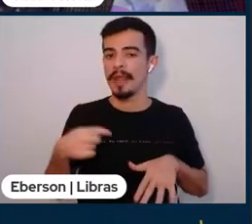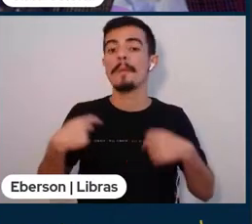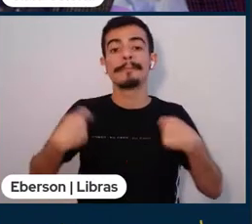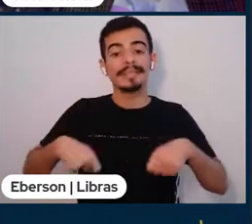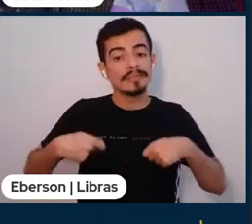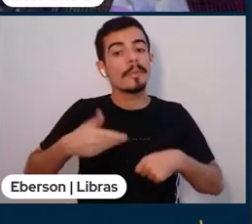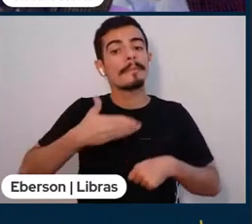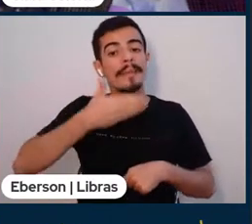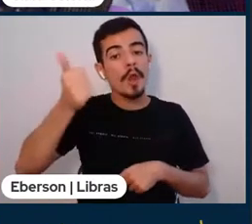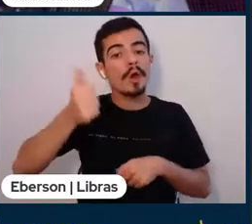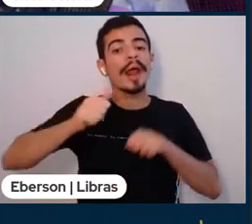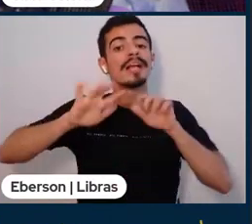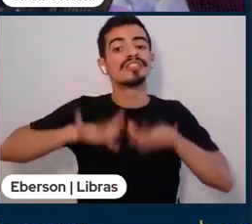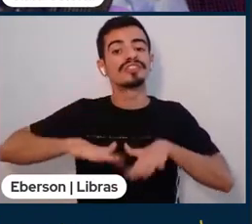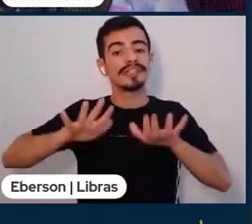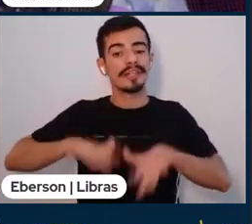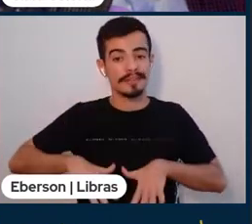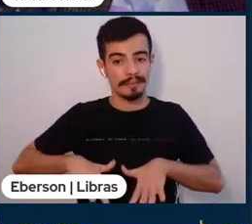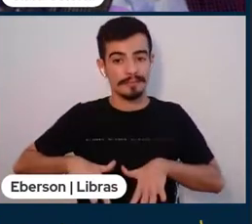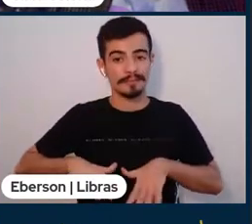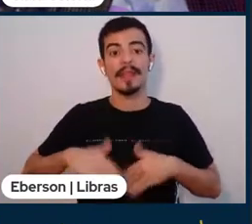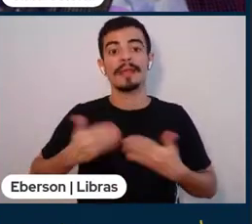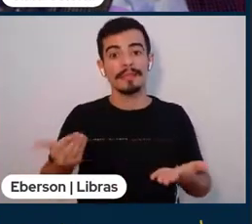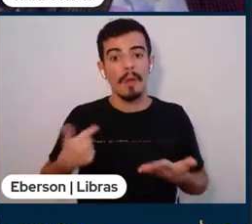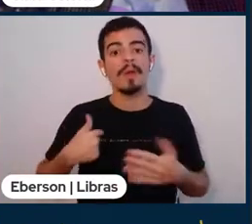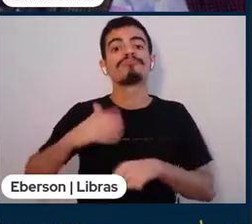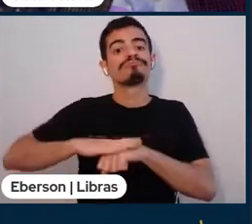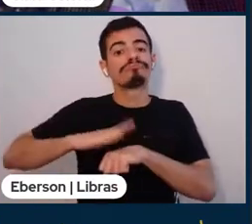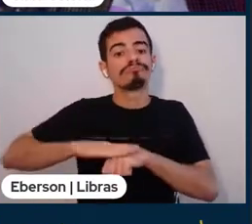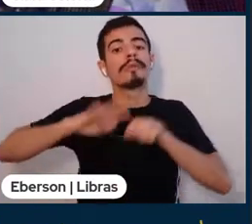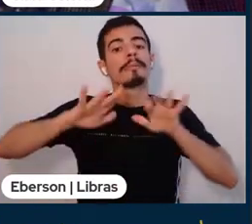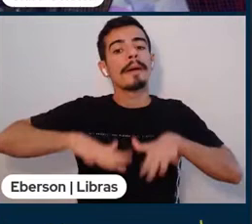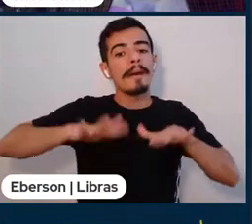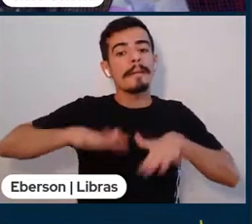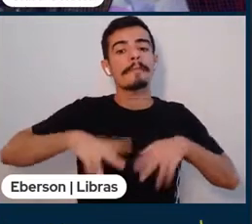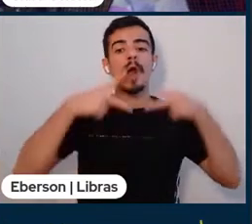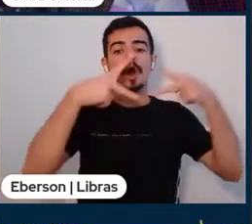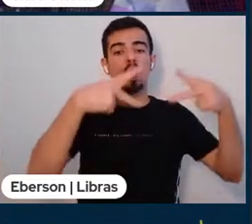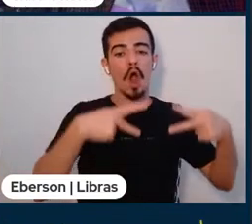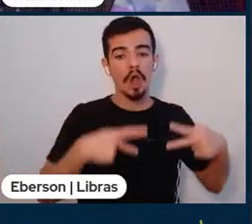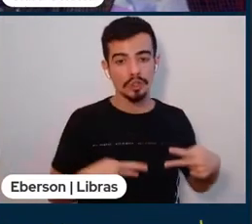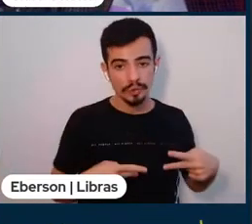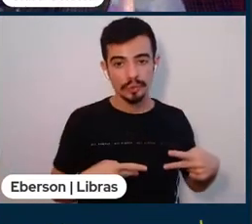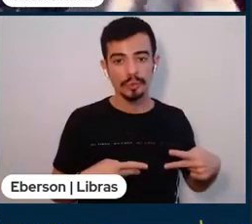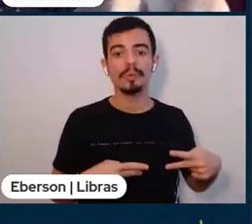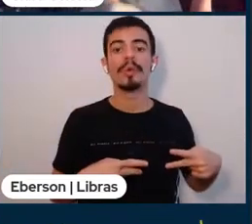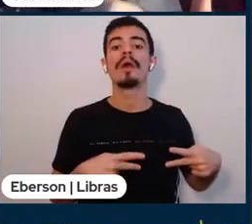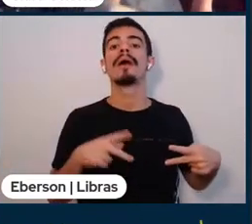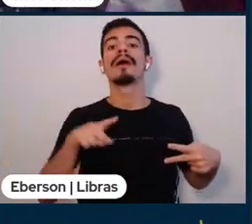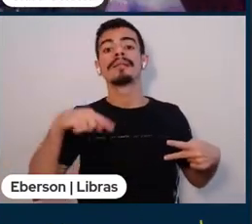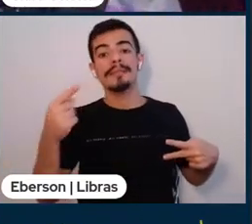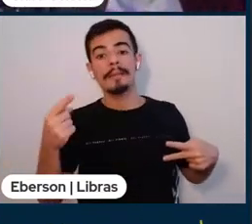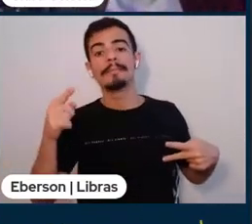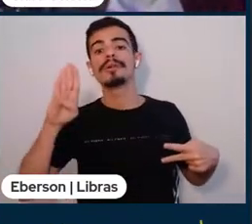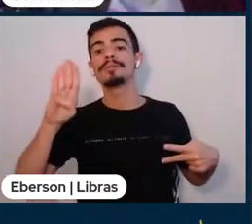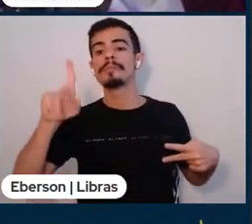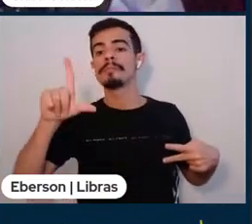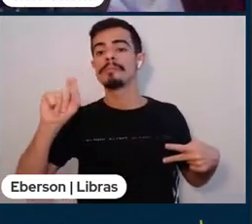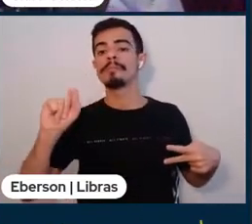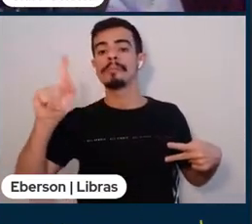Então, eu me forço a fazer códigos e depois fazer um blog post no Medium explicando aquele